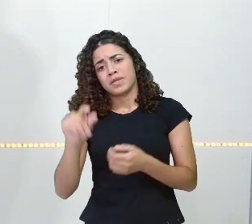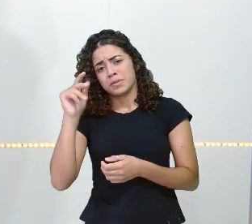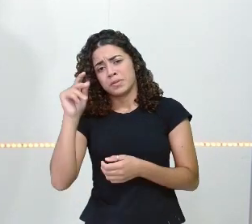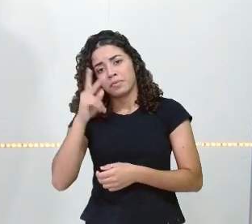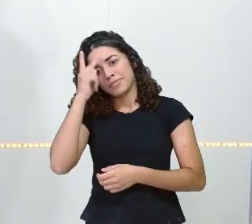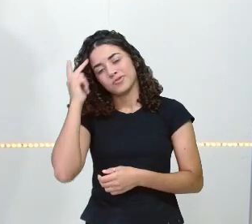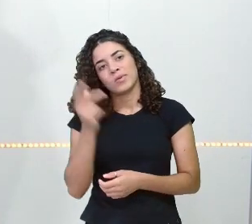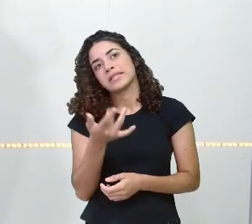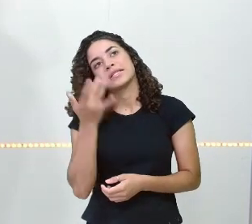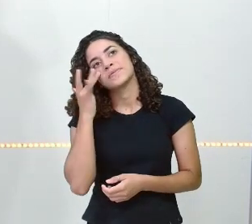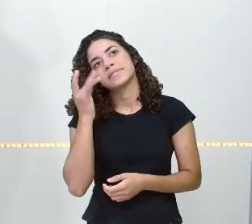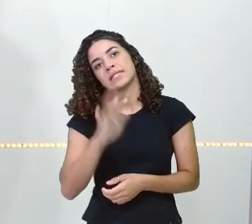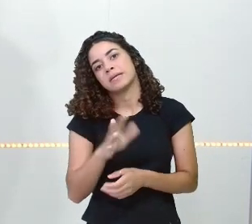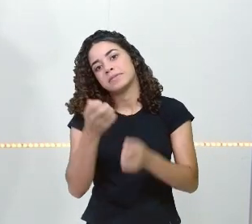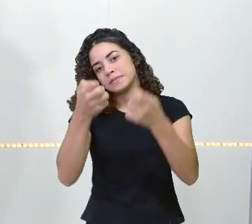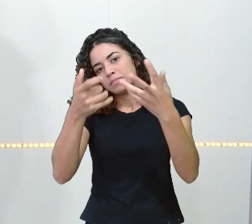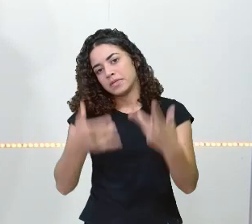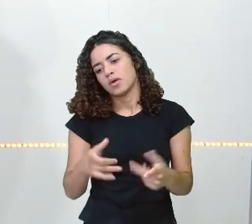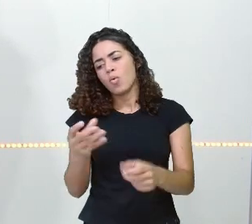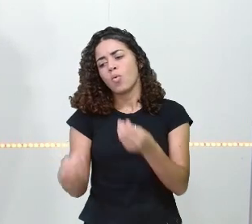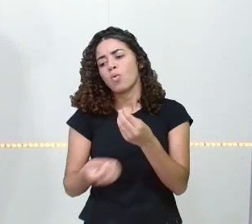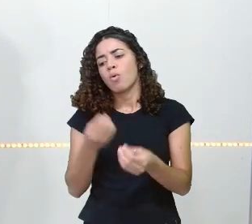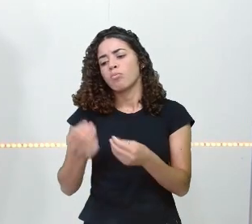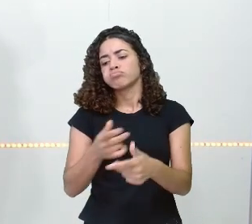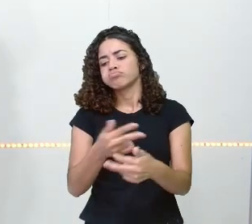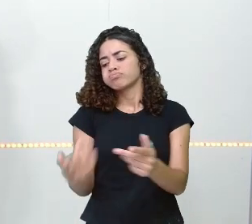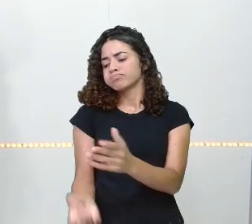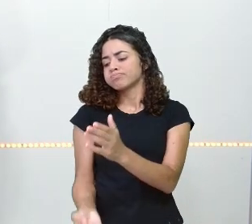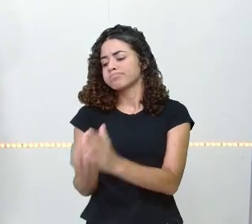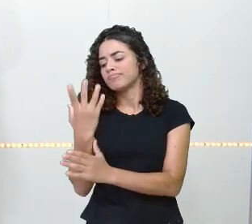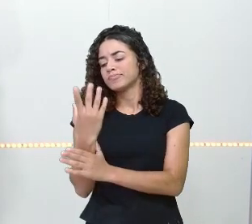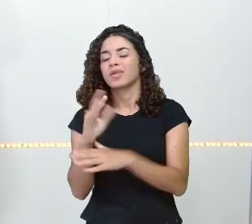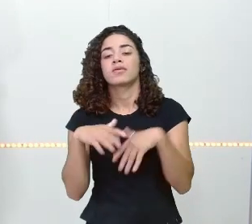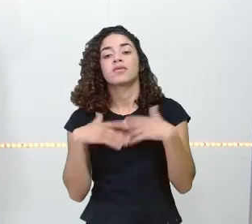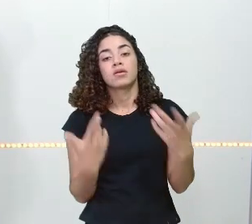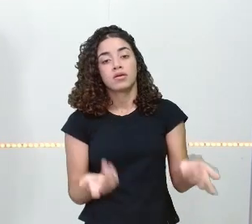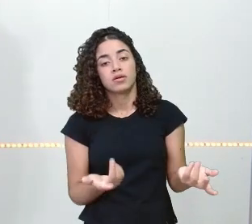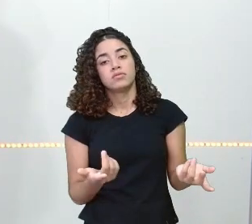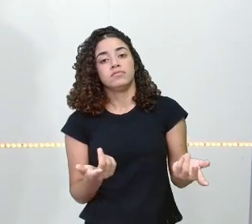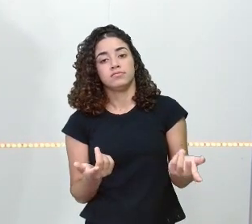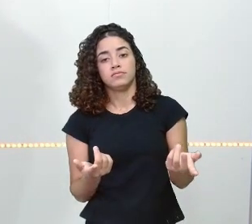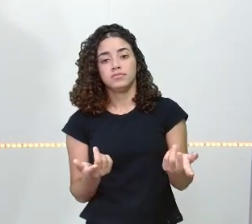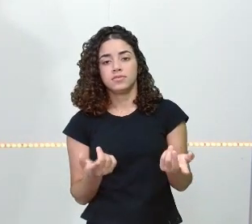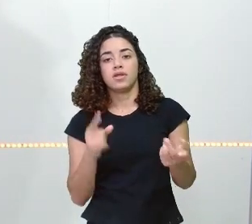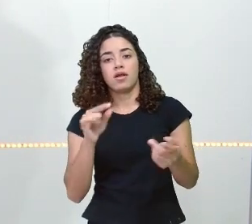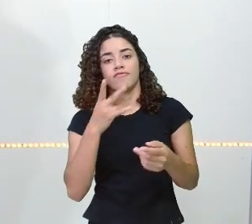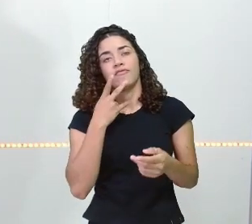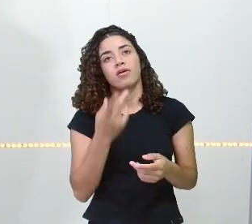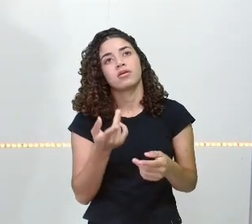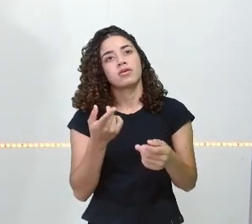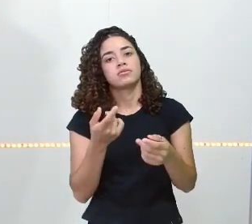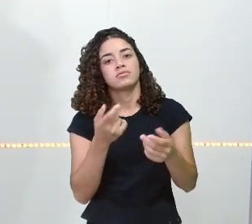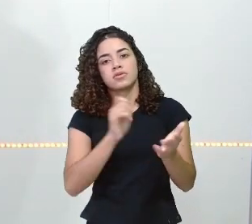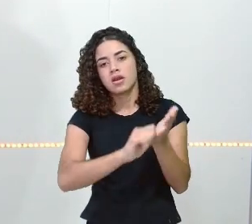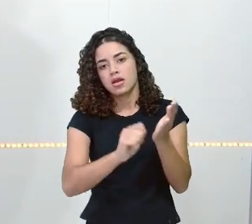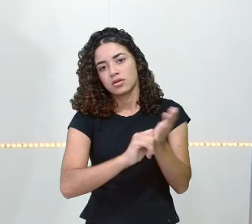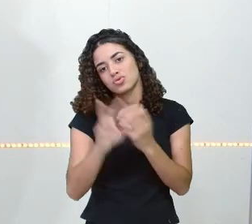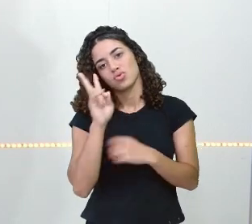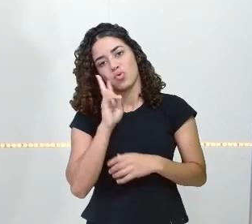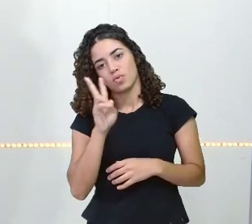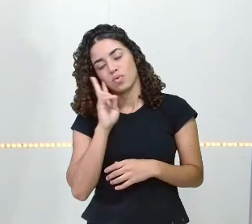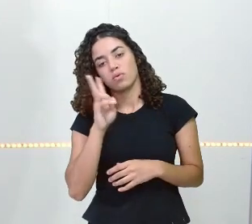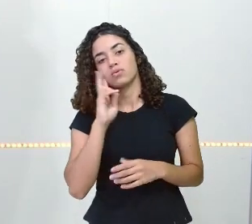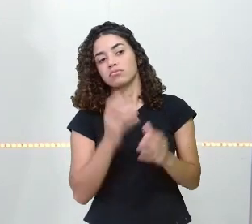sabiam explicar a origem das coisas e aí criavam essas fantasias, criavam essas